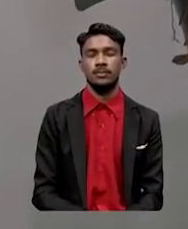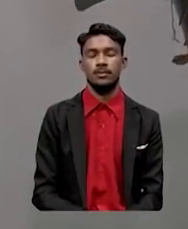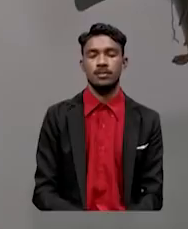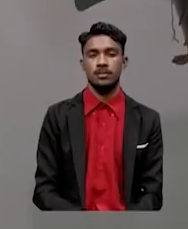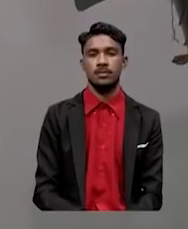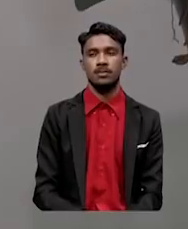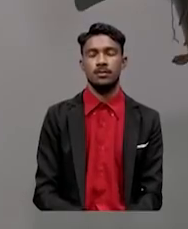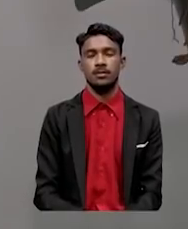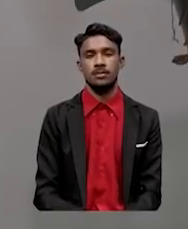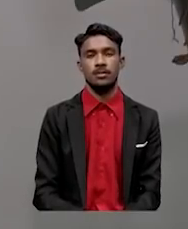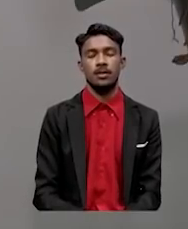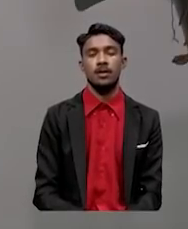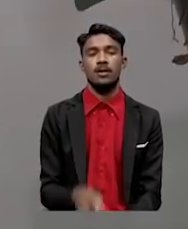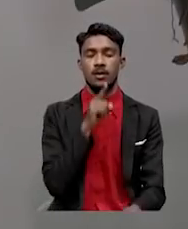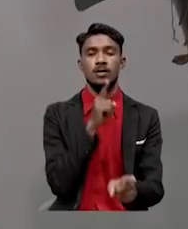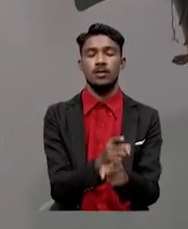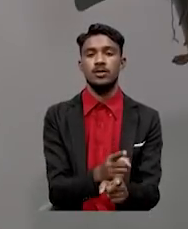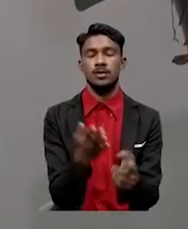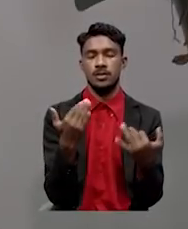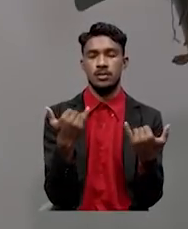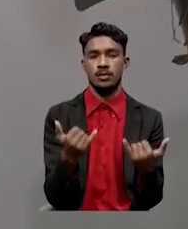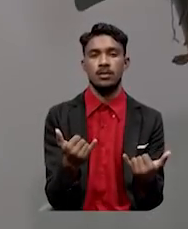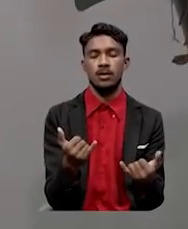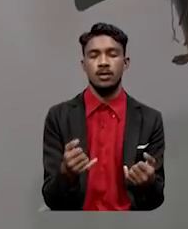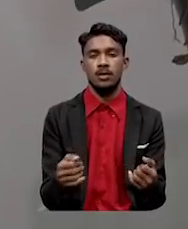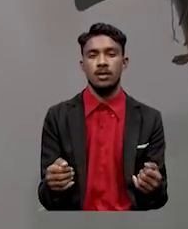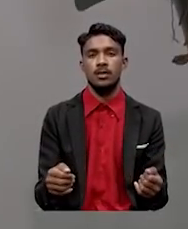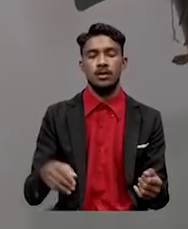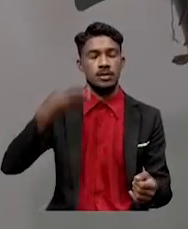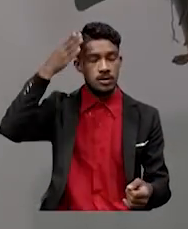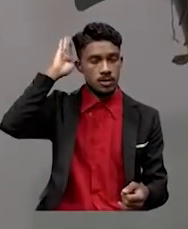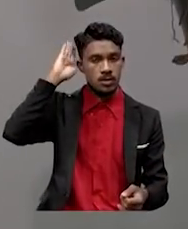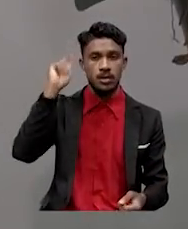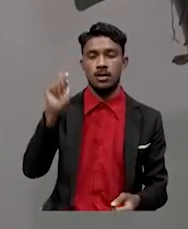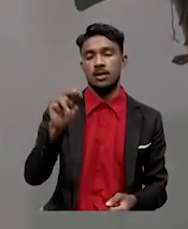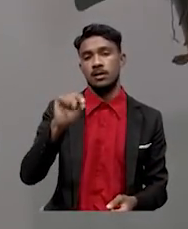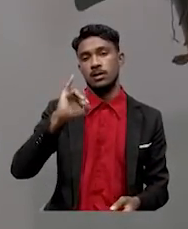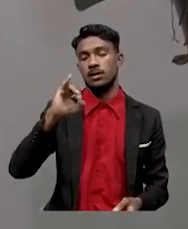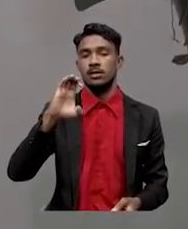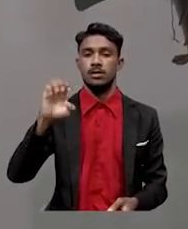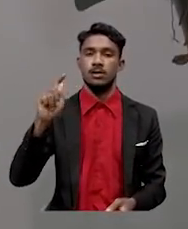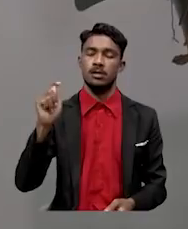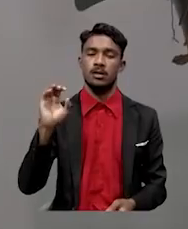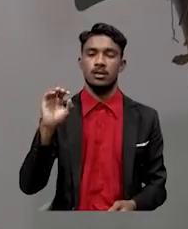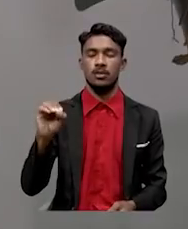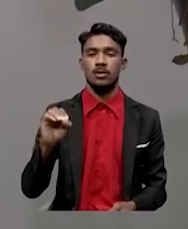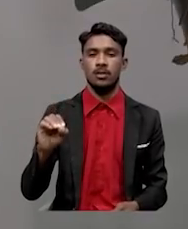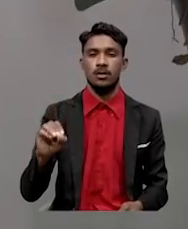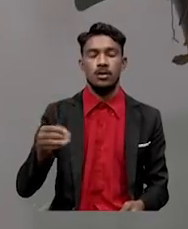Como é? A realidade factual, né? Senhora Aniceto me ocupa presidente, mas a senhora